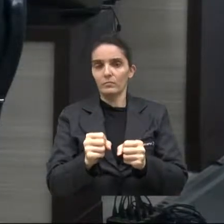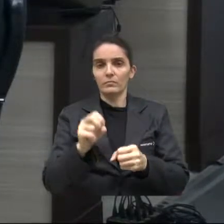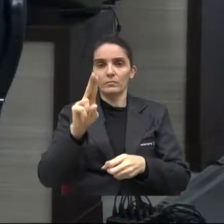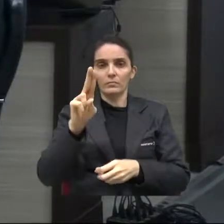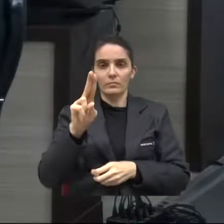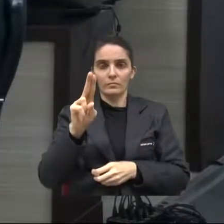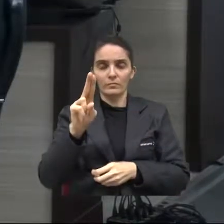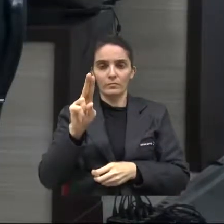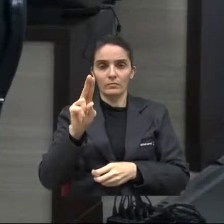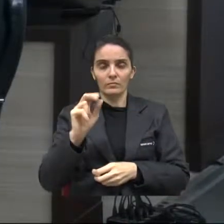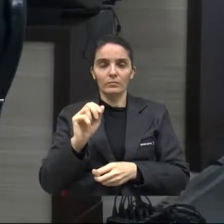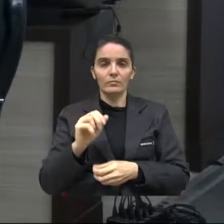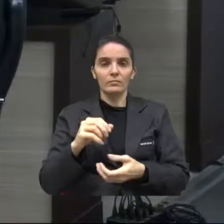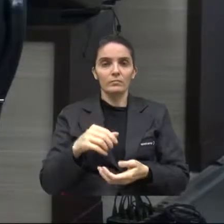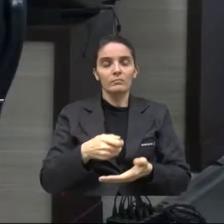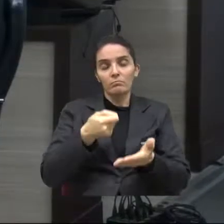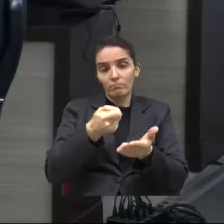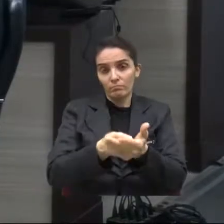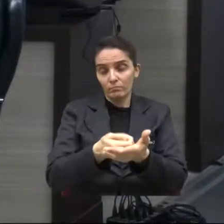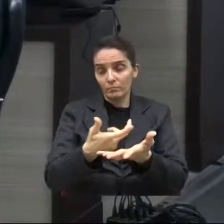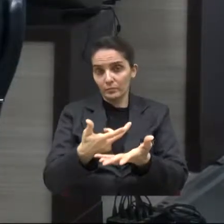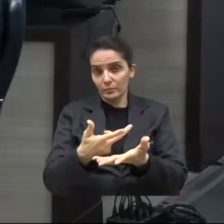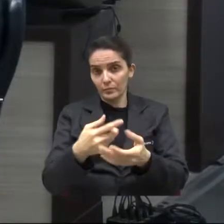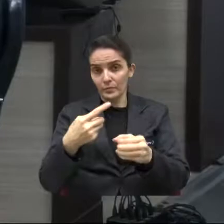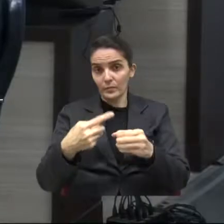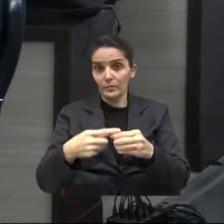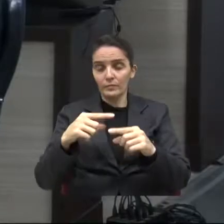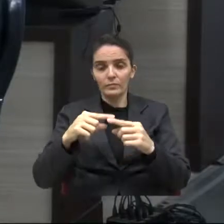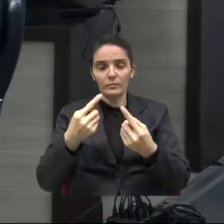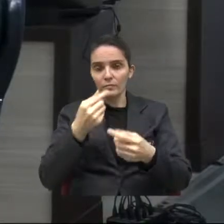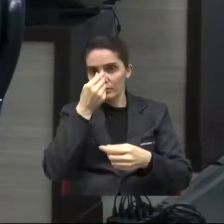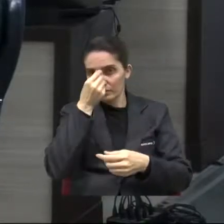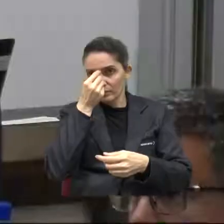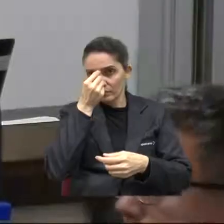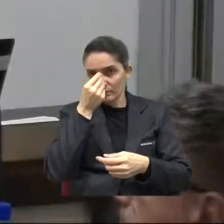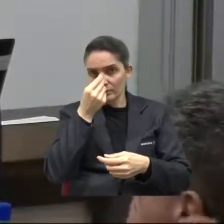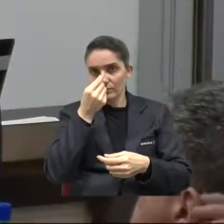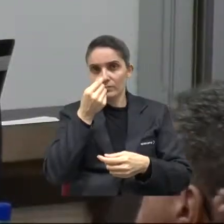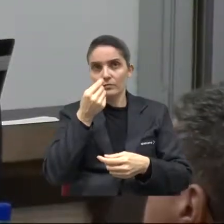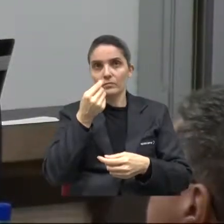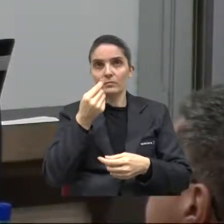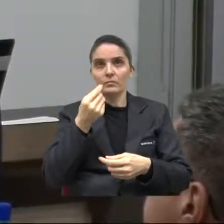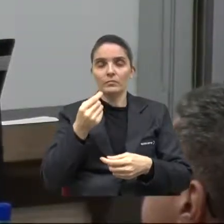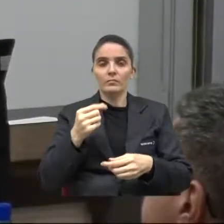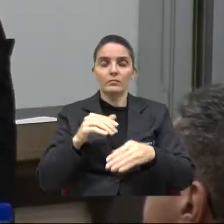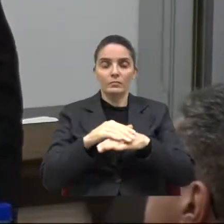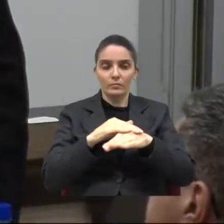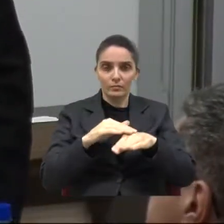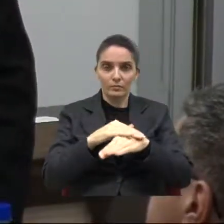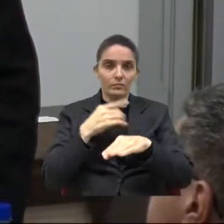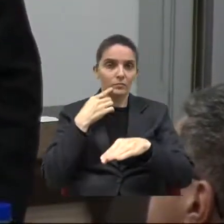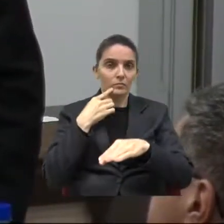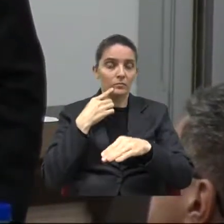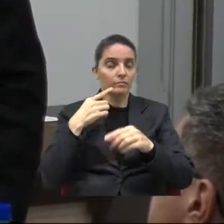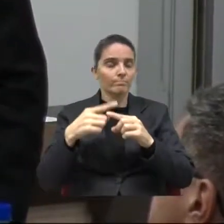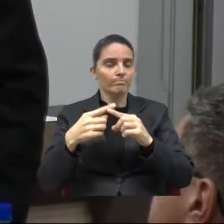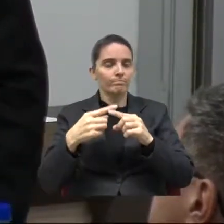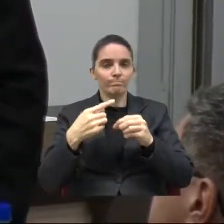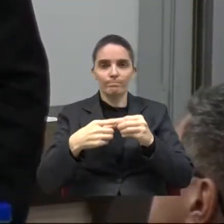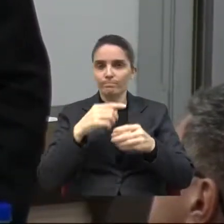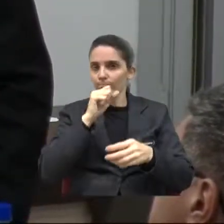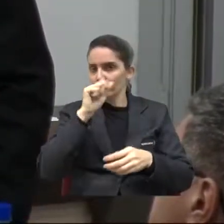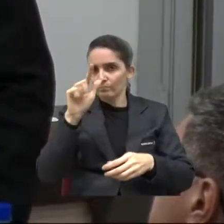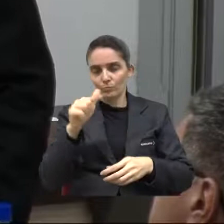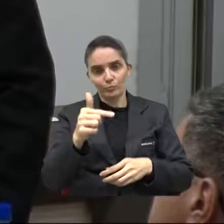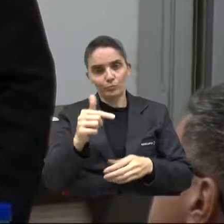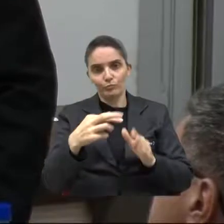fiscal do município. Então, cobrar essa unidade fiscal do município. O vereador Jorge Freitas foi muito feliz, me procurou, disse que ainda o município não tem isso